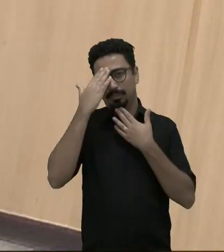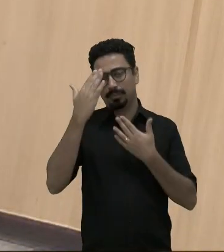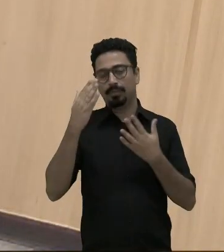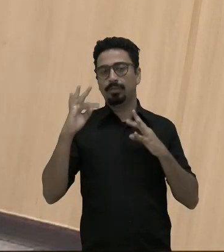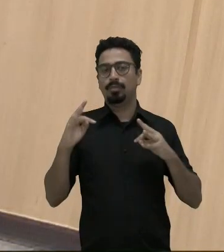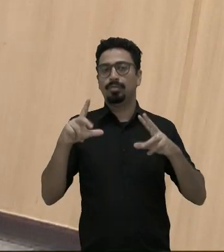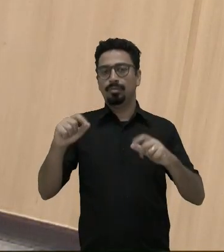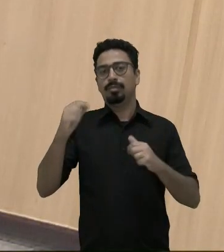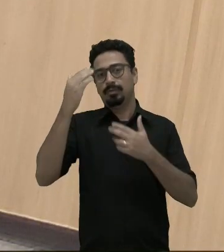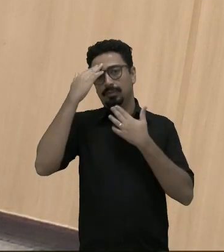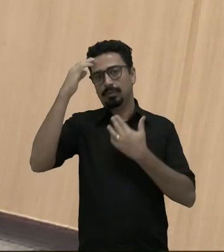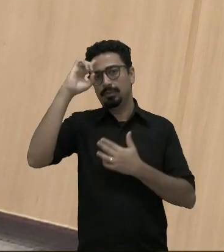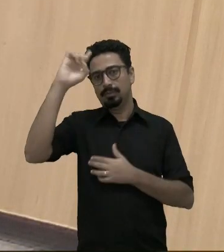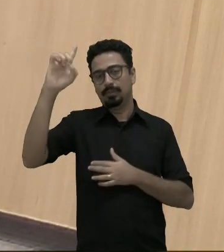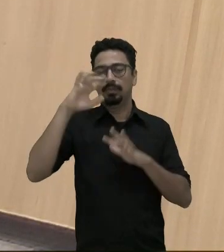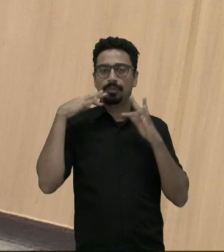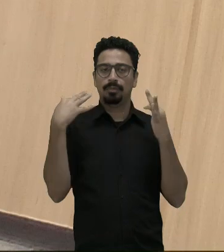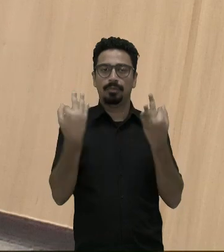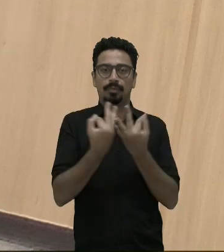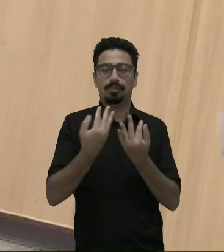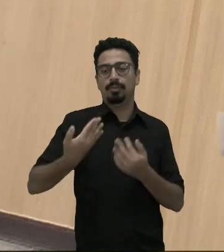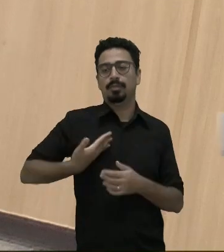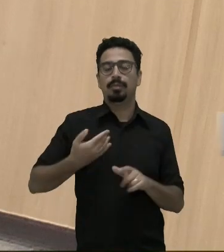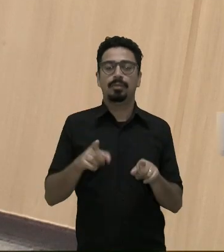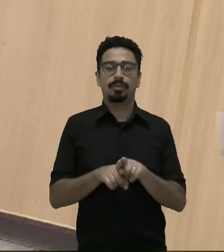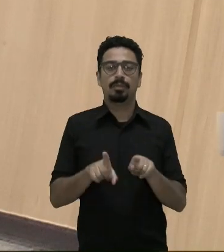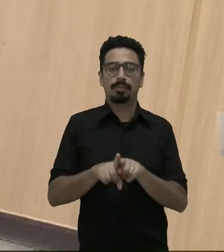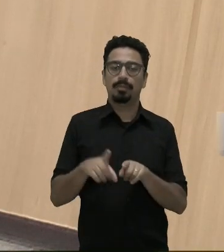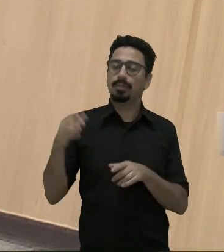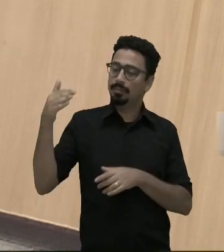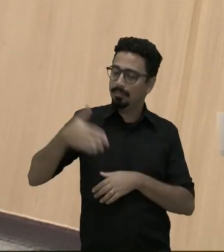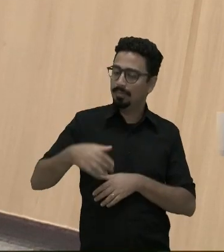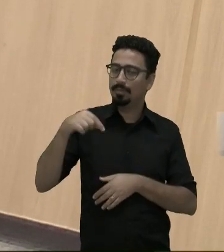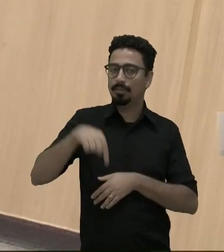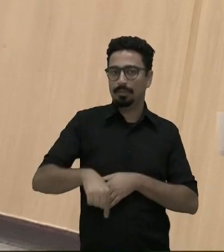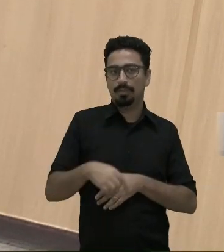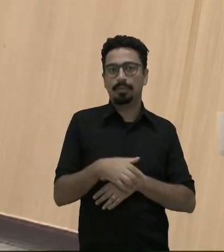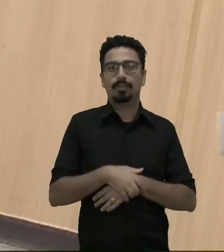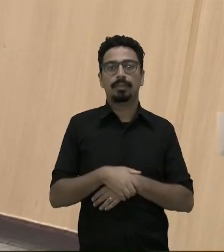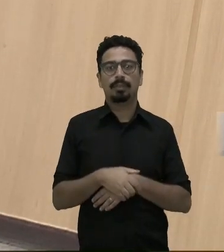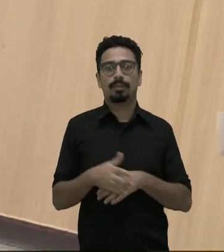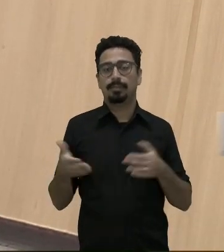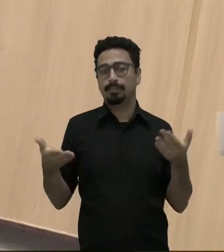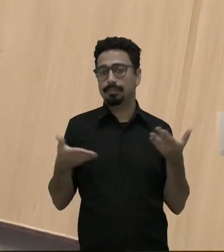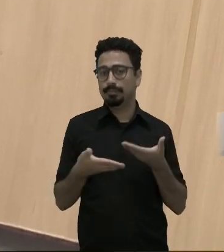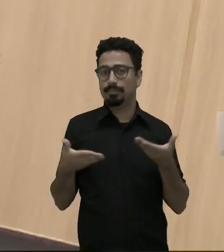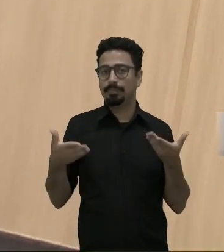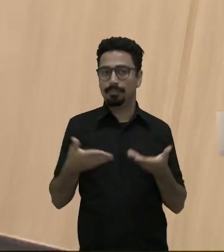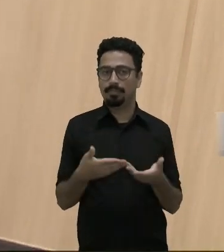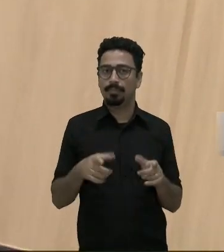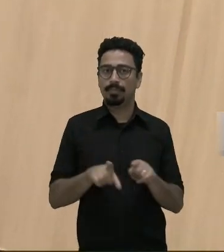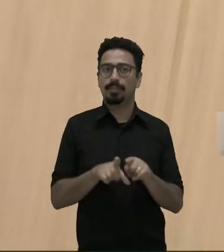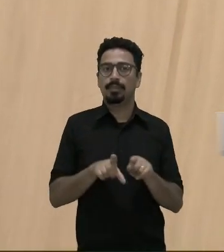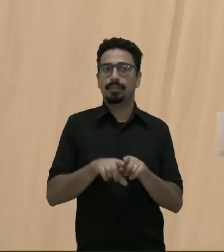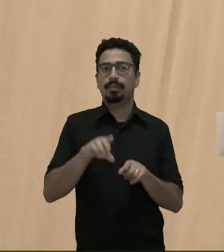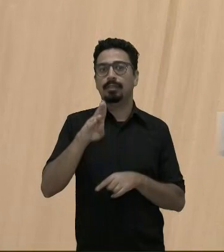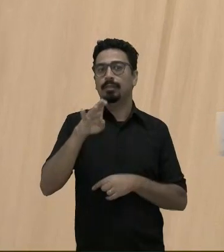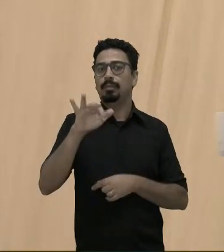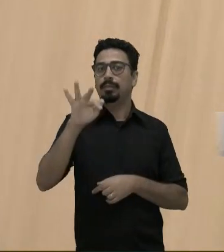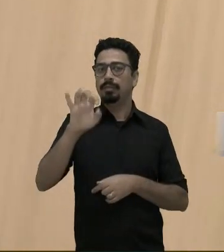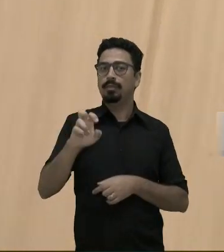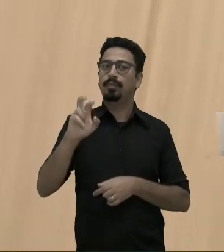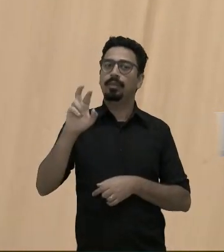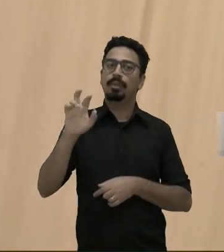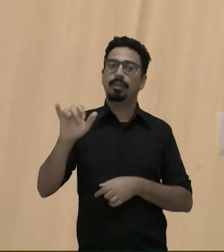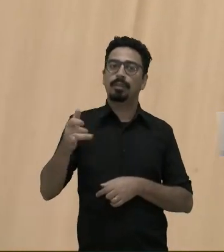Deus e a minha família, meus amigos que vieram aqui hoje me prestigiar, ao buffet Jário Alves, ao qual faço